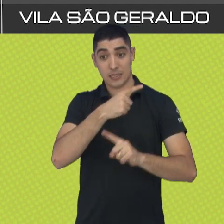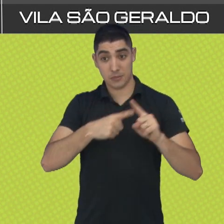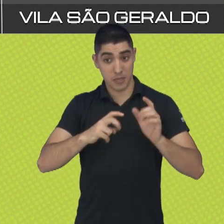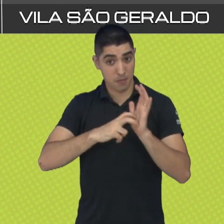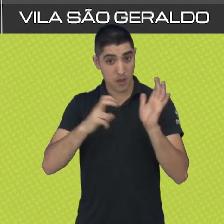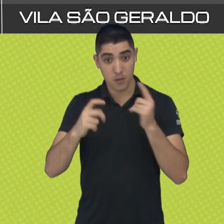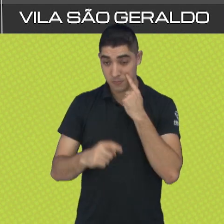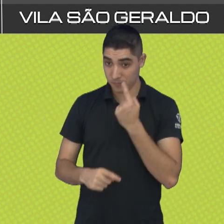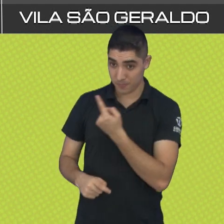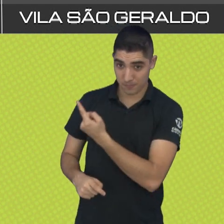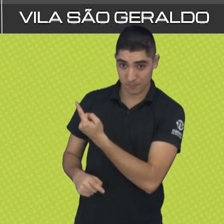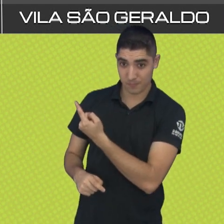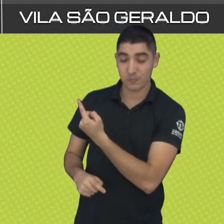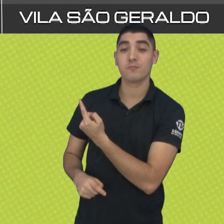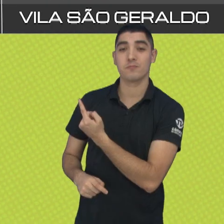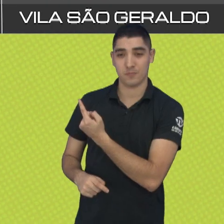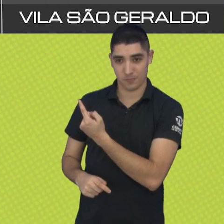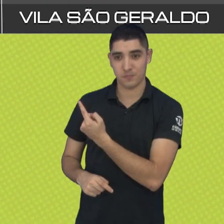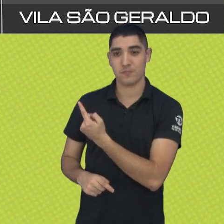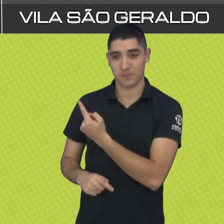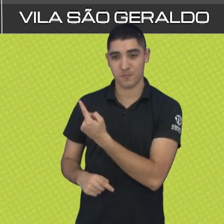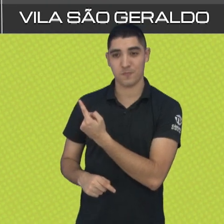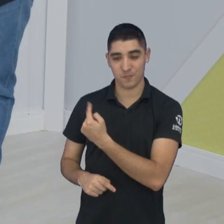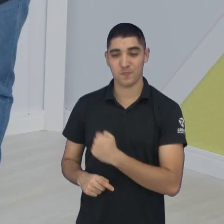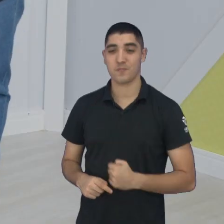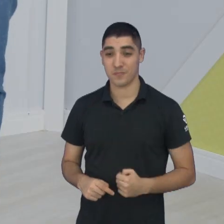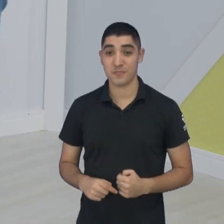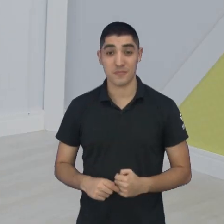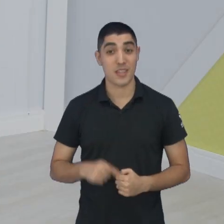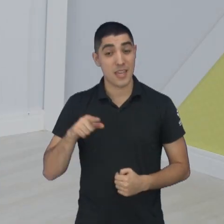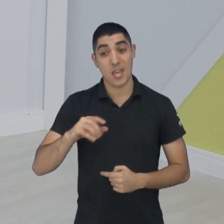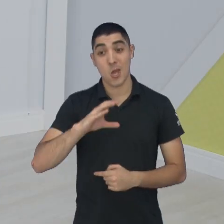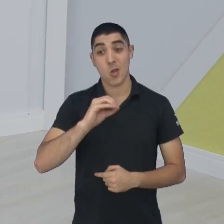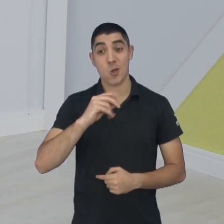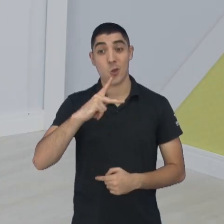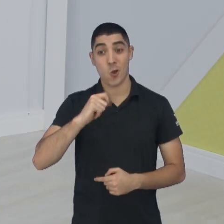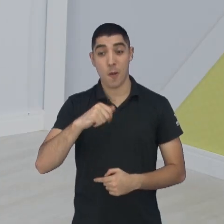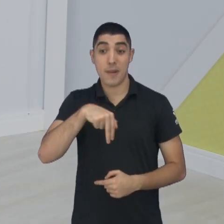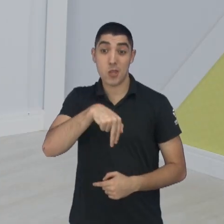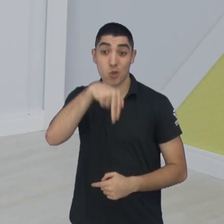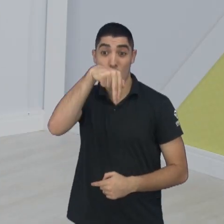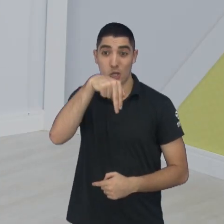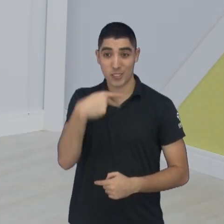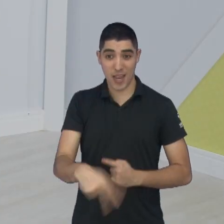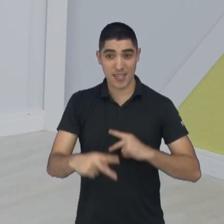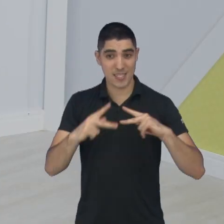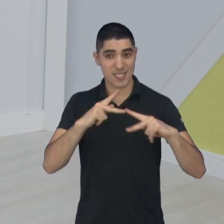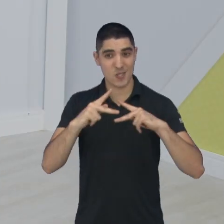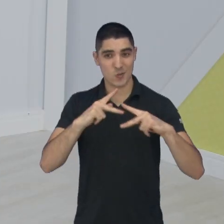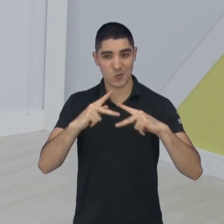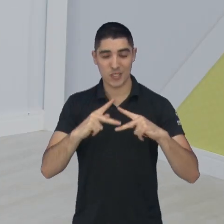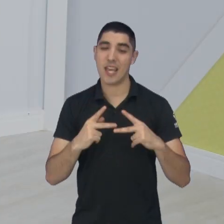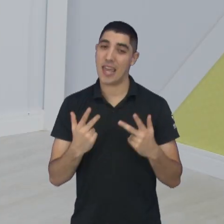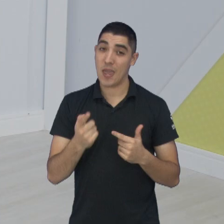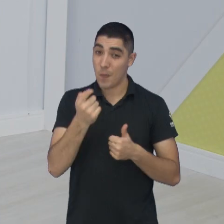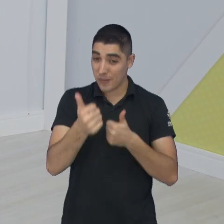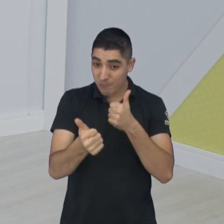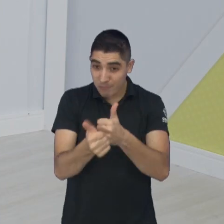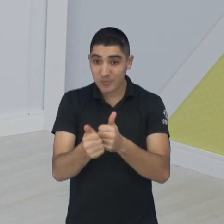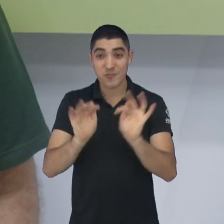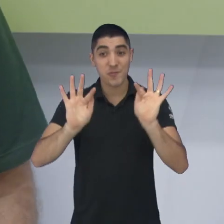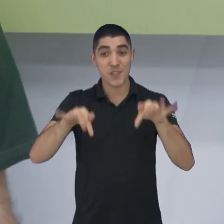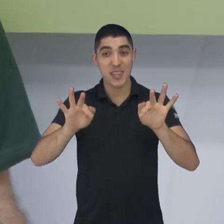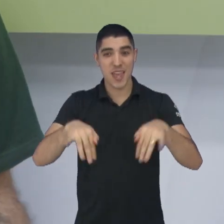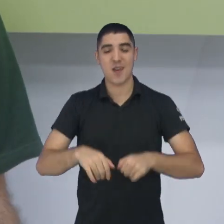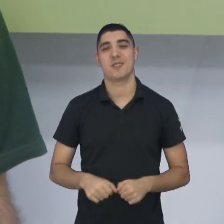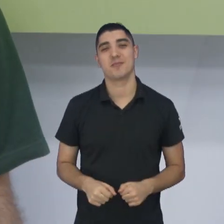Bandeirantes enfrenta o Monteiro Lobato na Vila São Geraldo. É a Copa Norte se afunilando, é a Copa Norte chegando à sua fase final, Brunão.